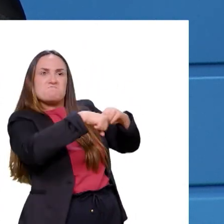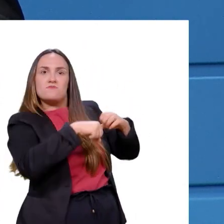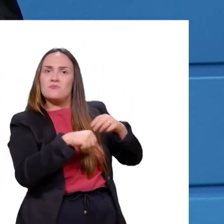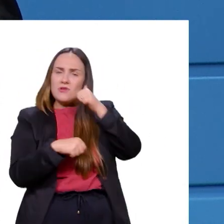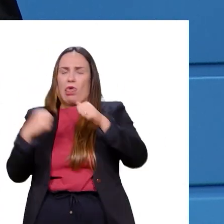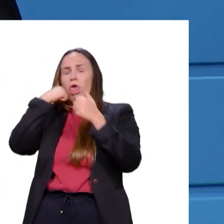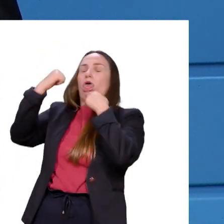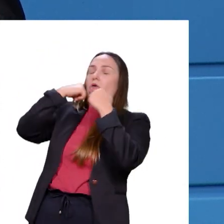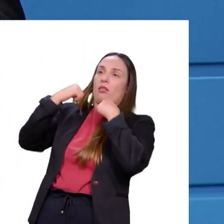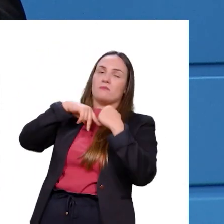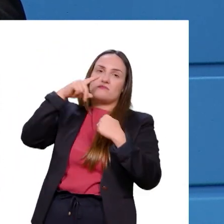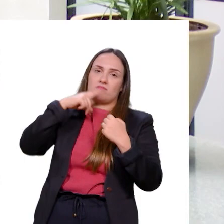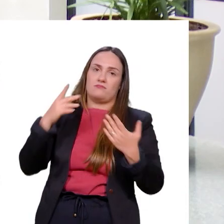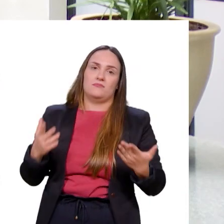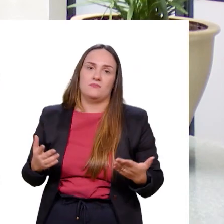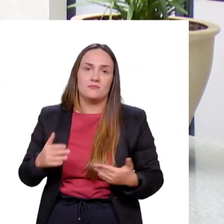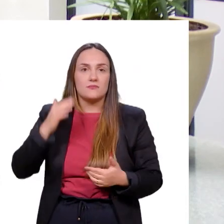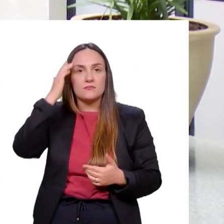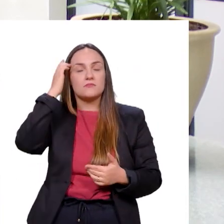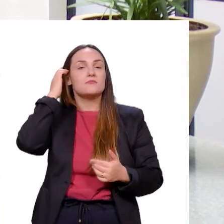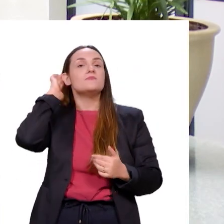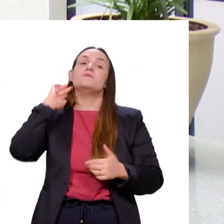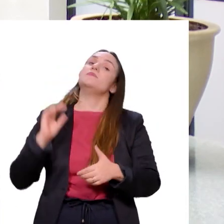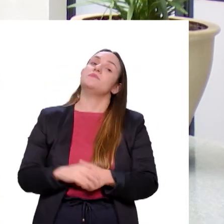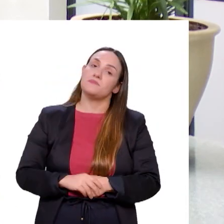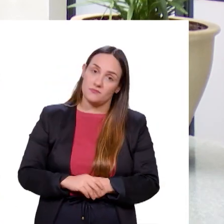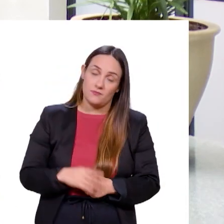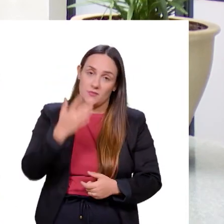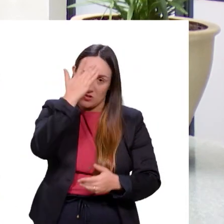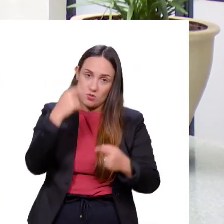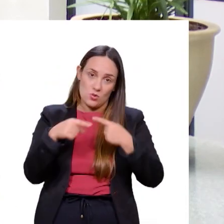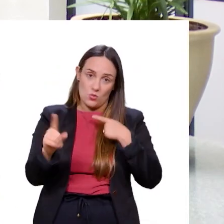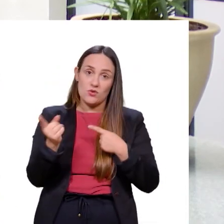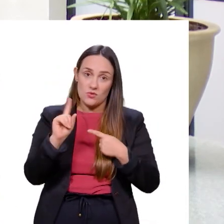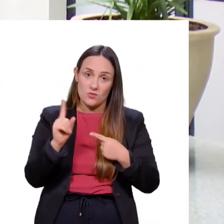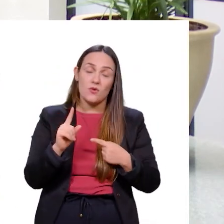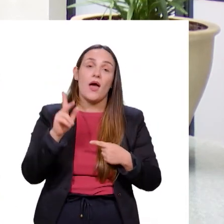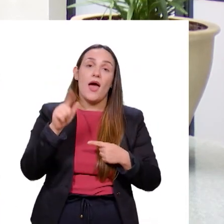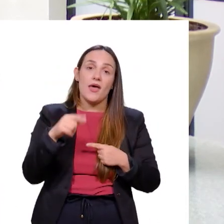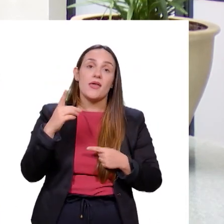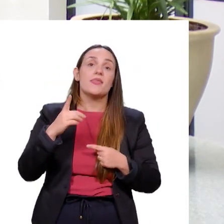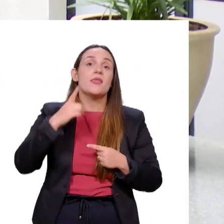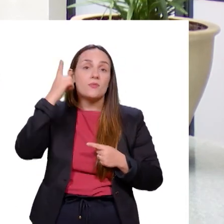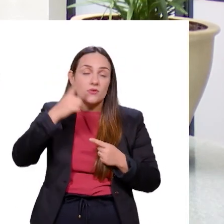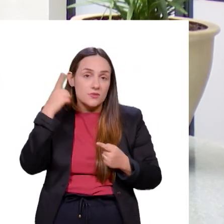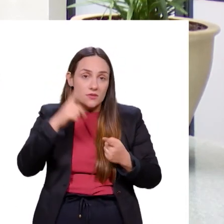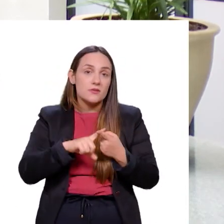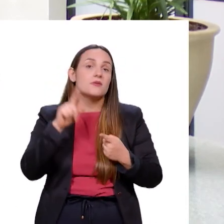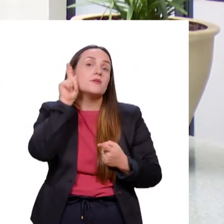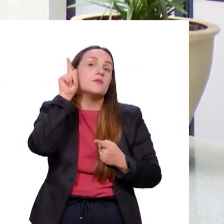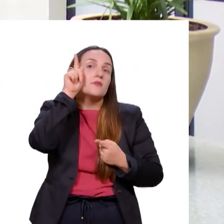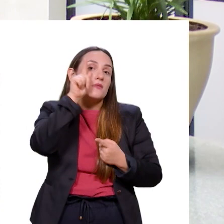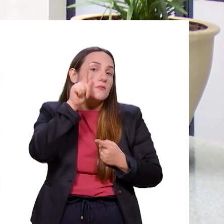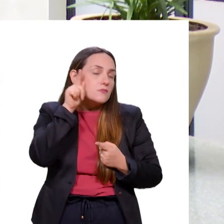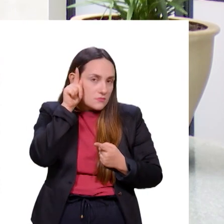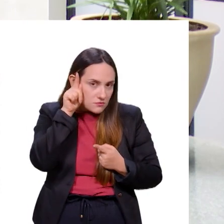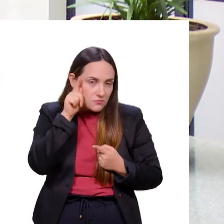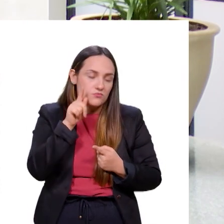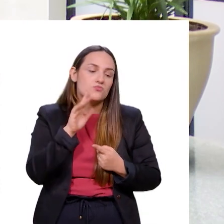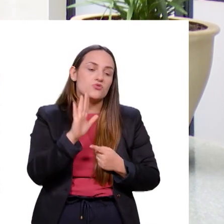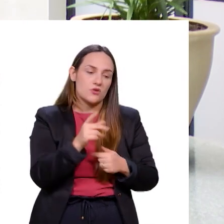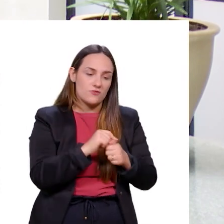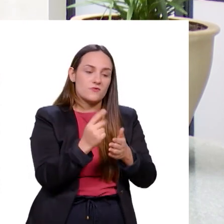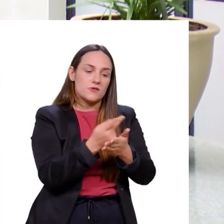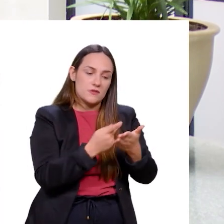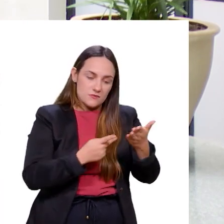numa luta contra as mulheres. Contrários ao projeto apresentado pelo deputado Rafael Tavares, do PRTB, a deputada Gleice Jane,